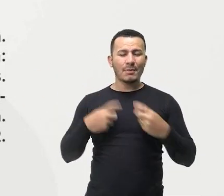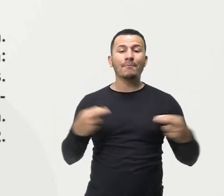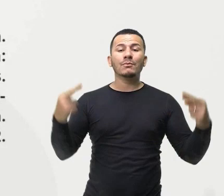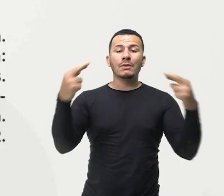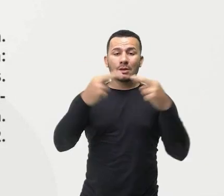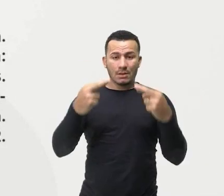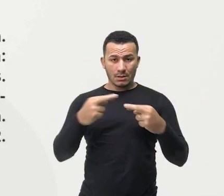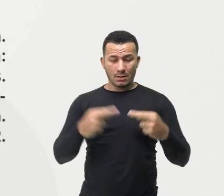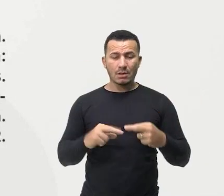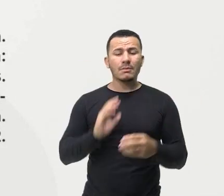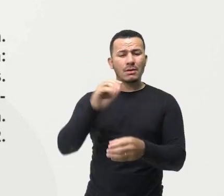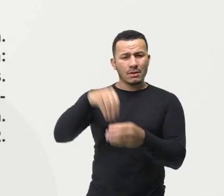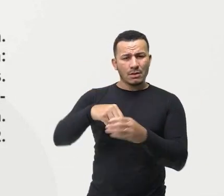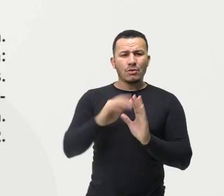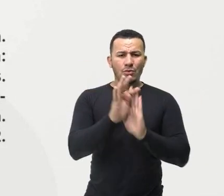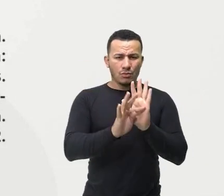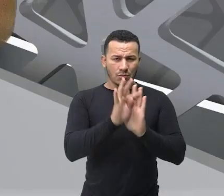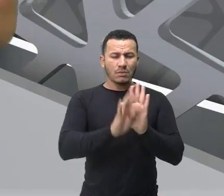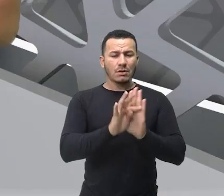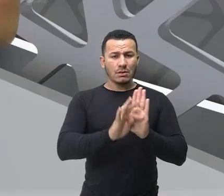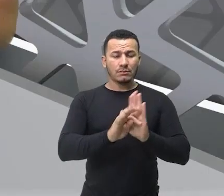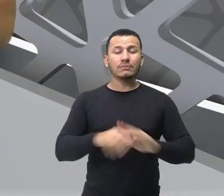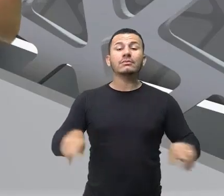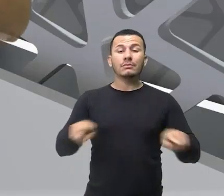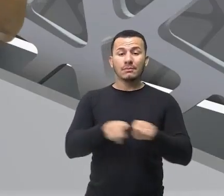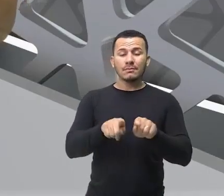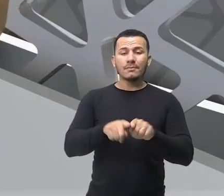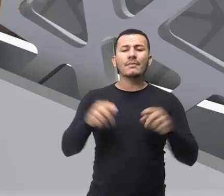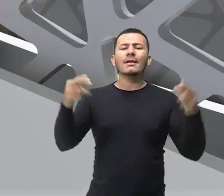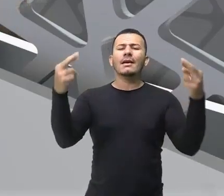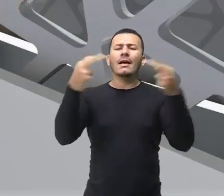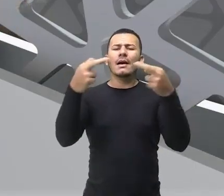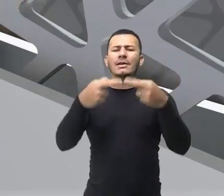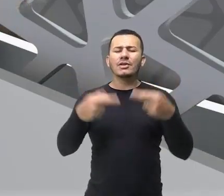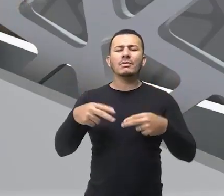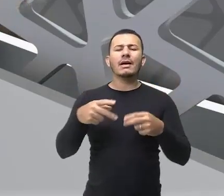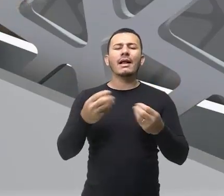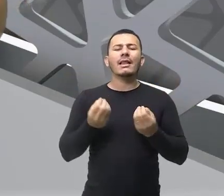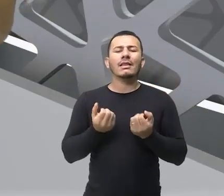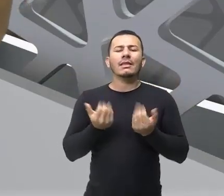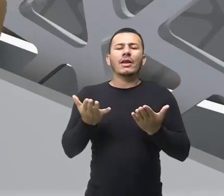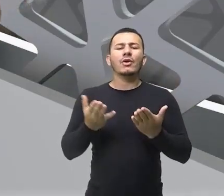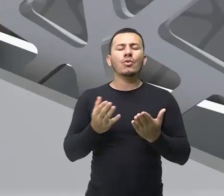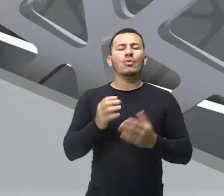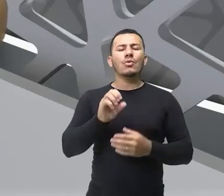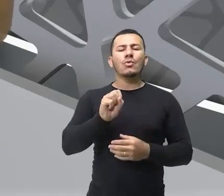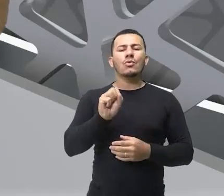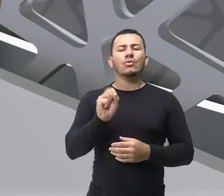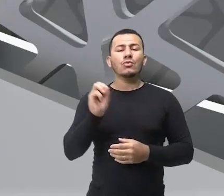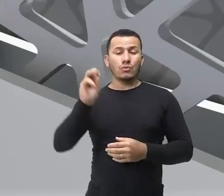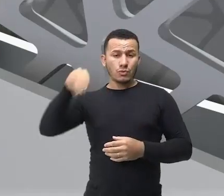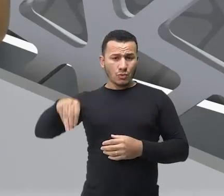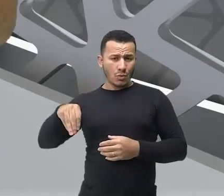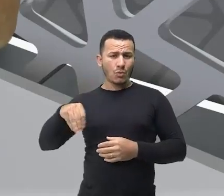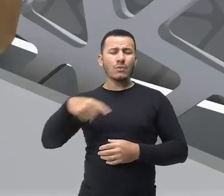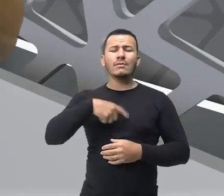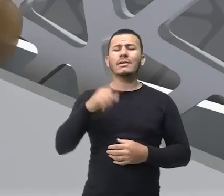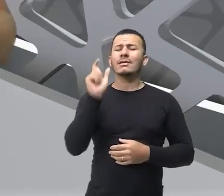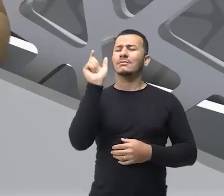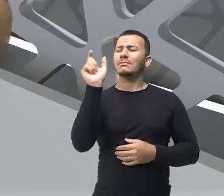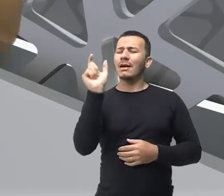acontecendo dentro do nosso texto. E observem que as rimas trouxeram sonoridade, quartel,